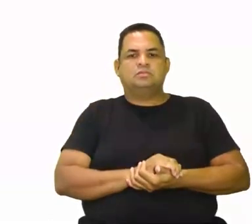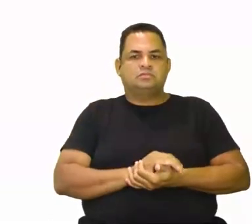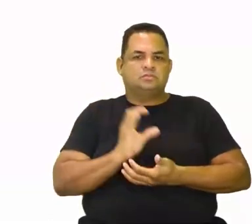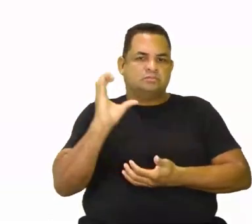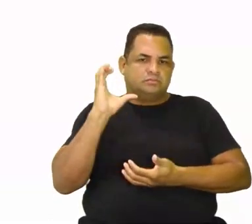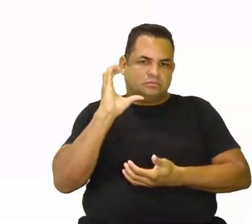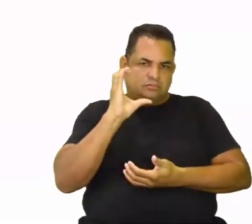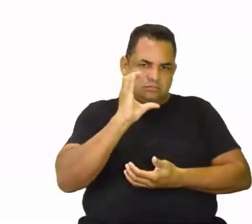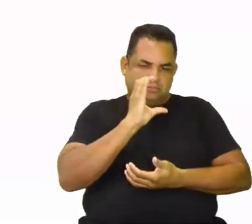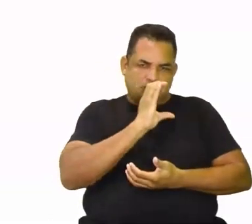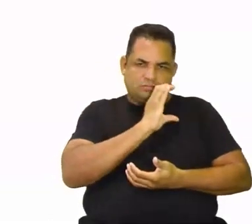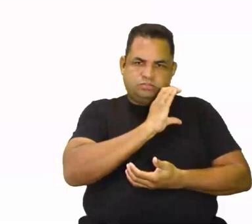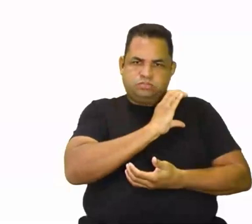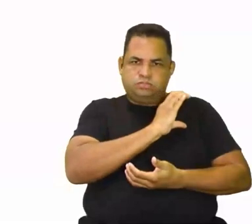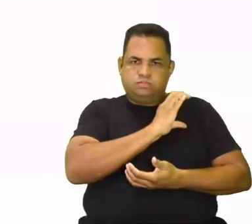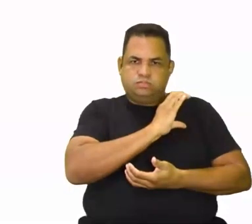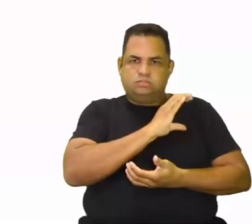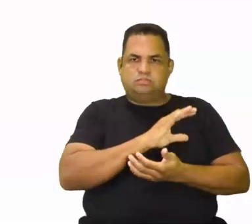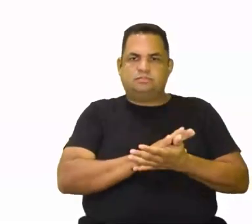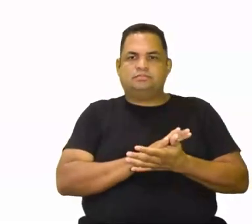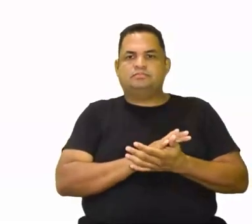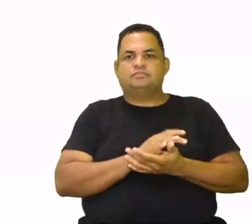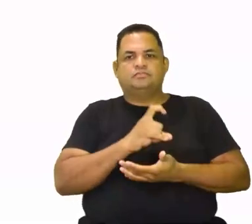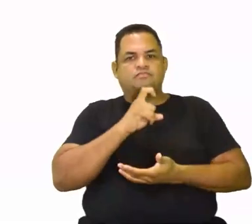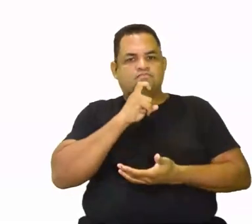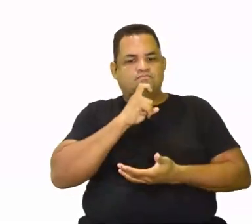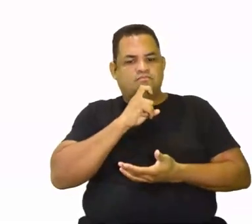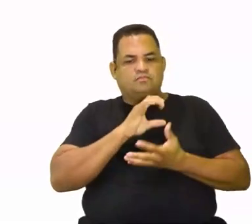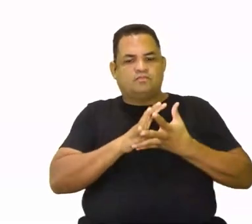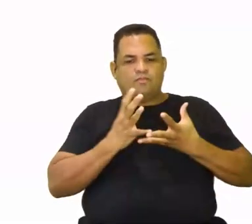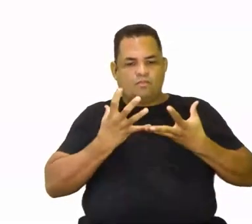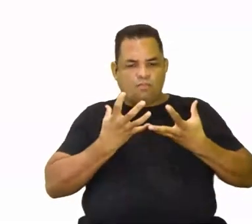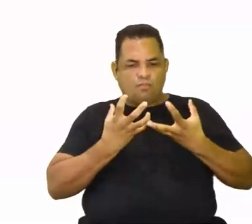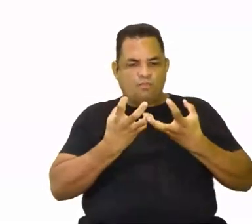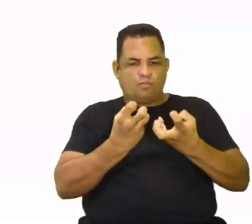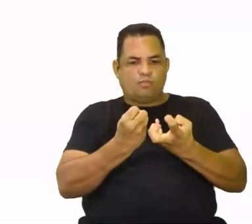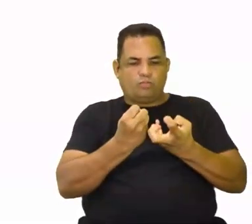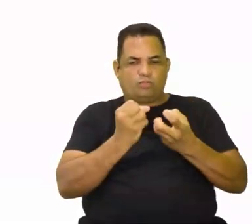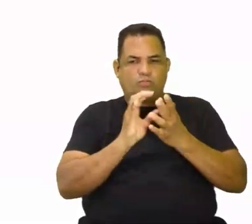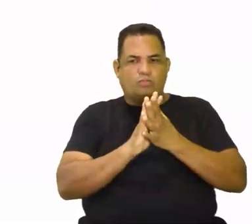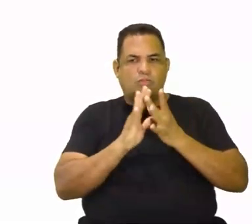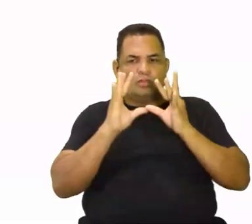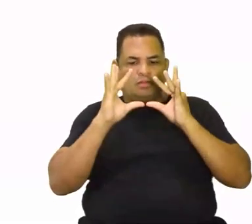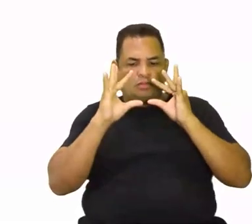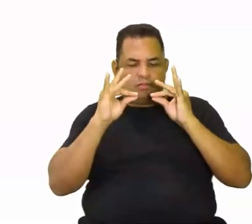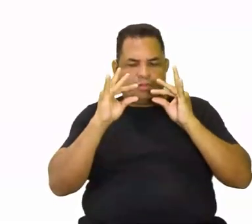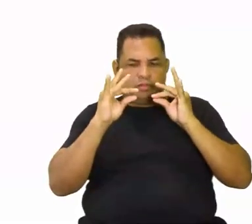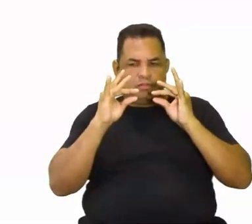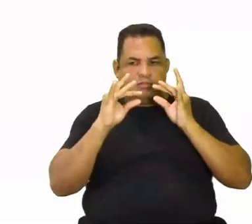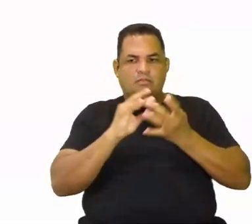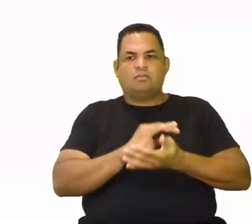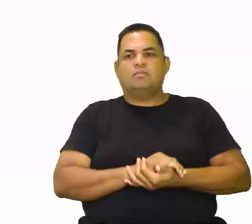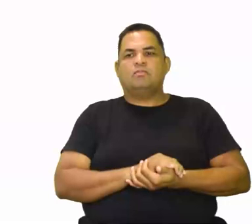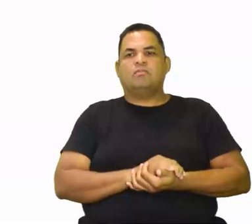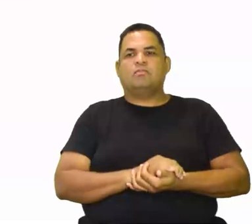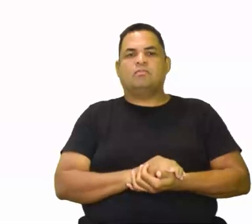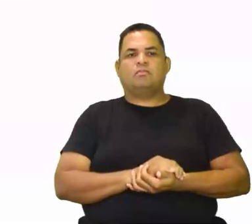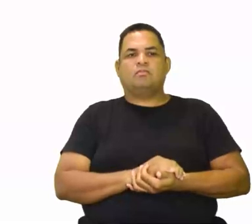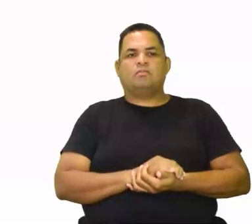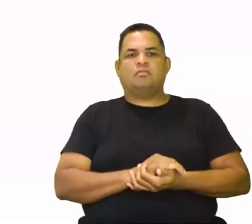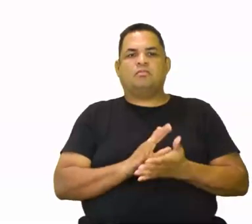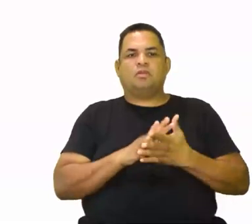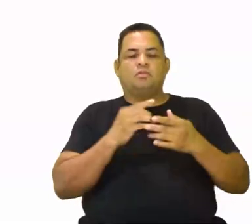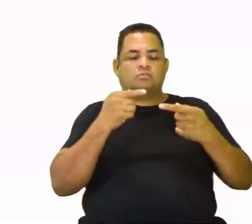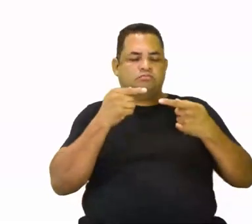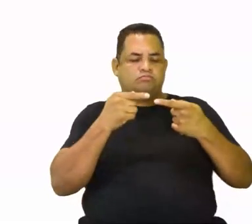elas: quente, frio, seco e úmido,